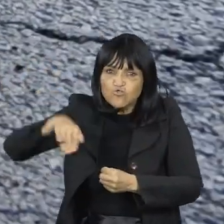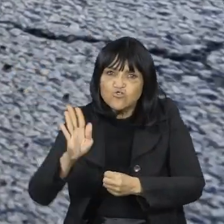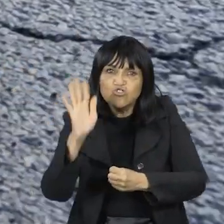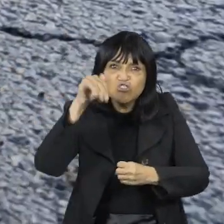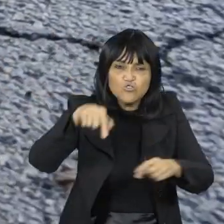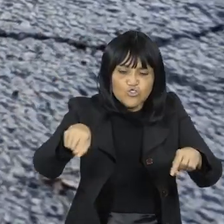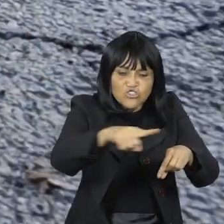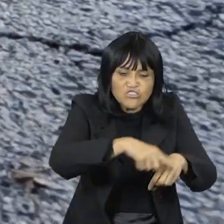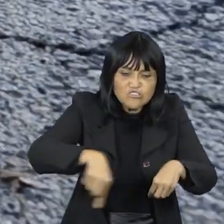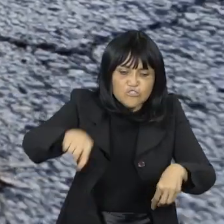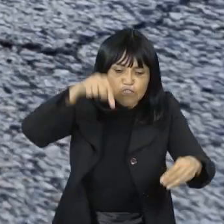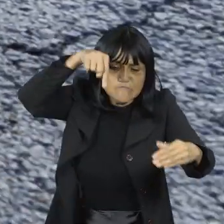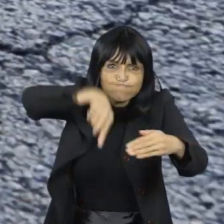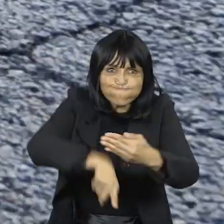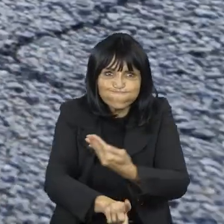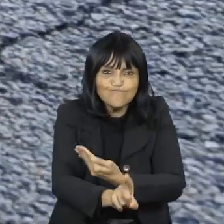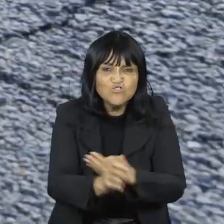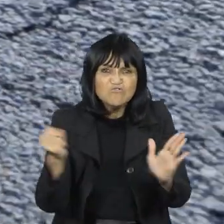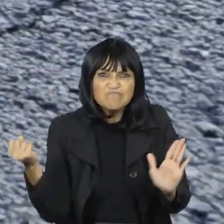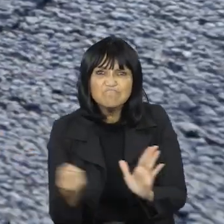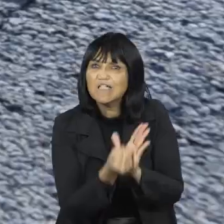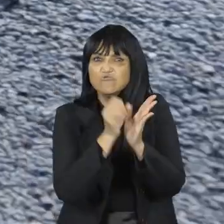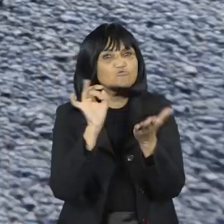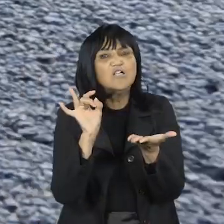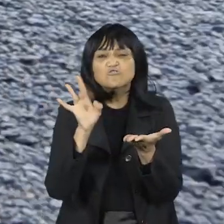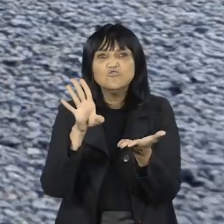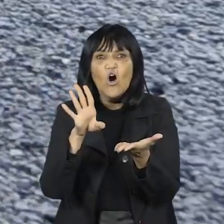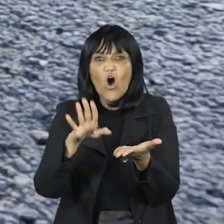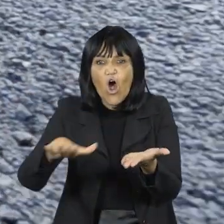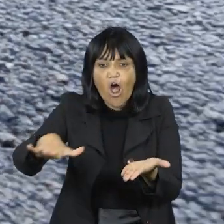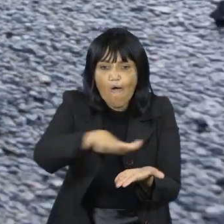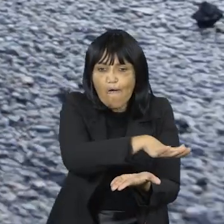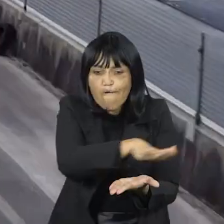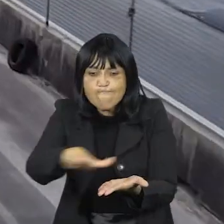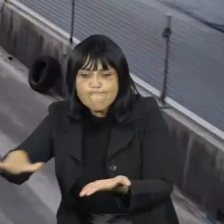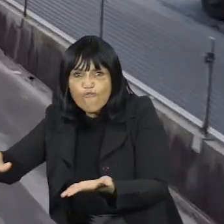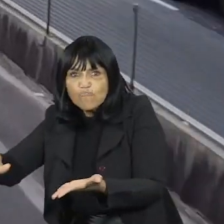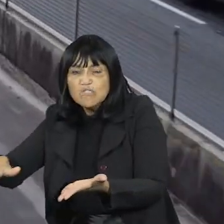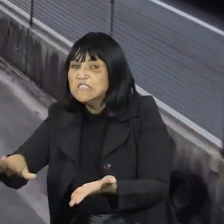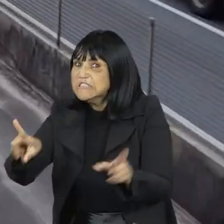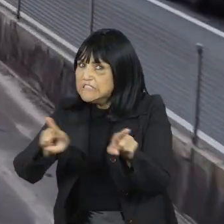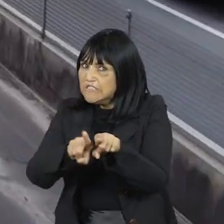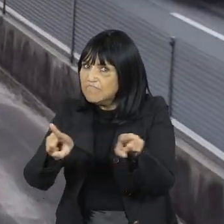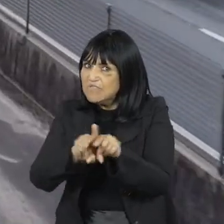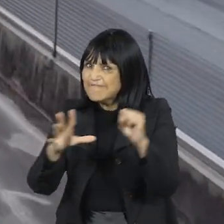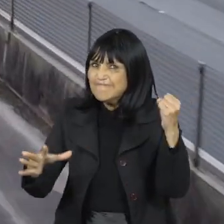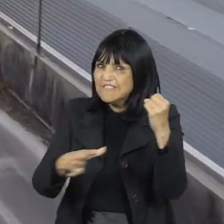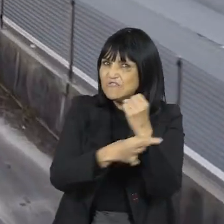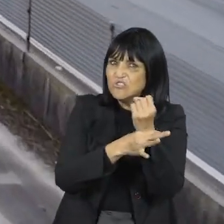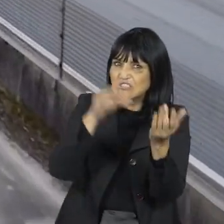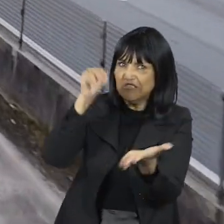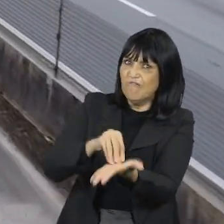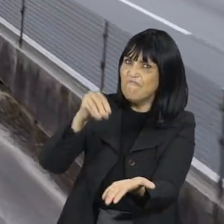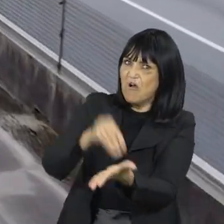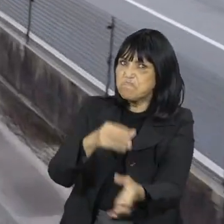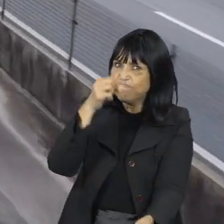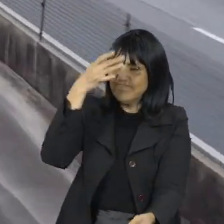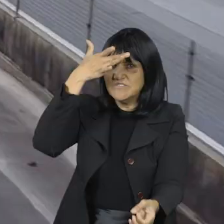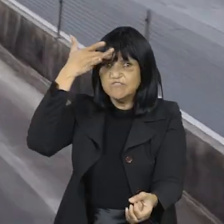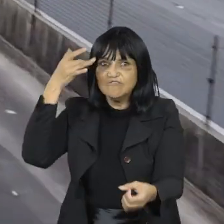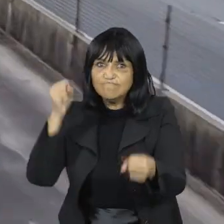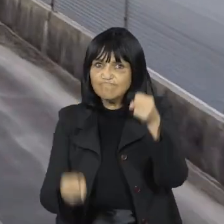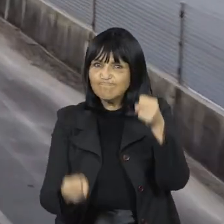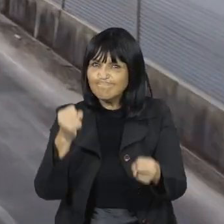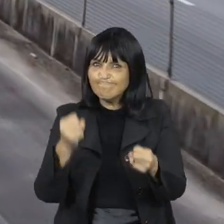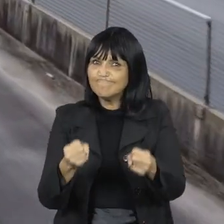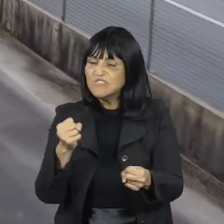ondulações e buracos. E o impacto não é apenas na infraestrutura, mas também na segurança dos motoristas. De